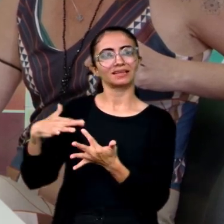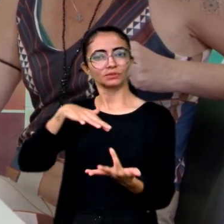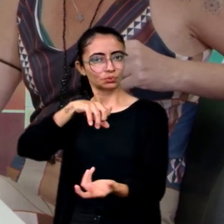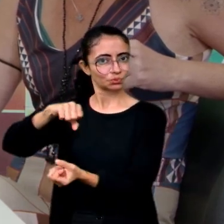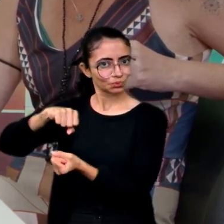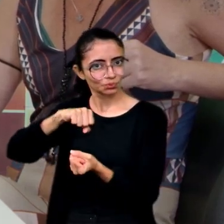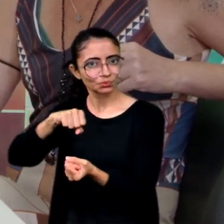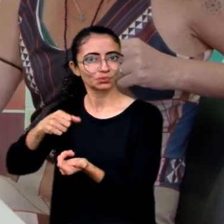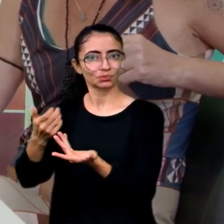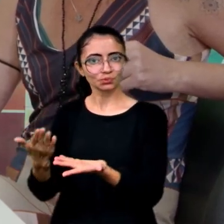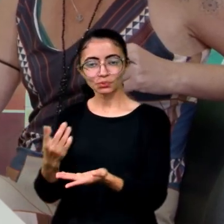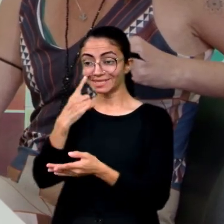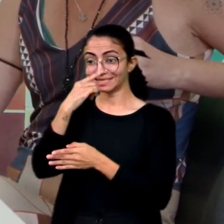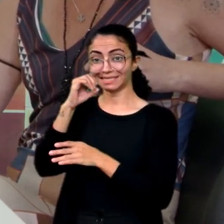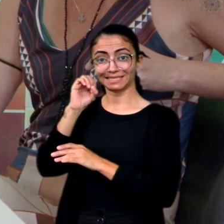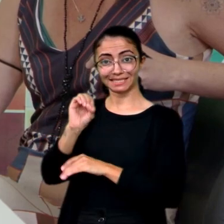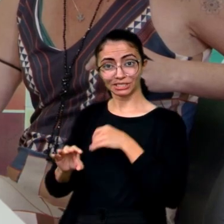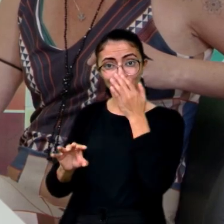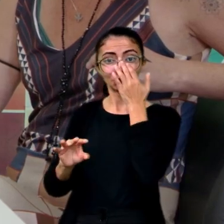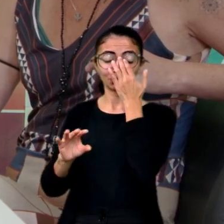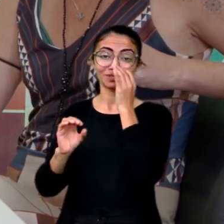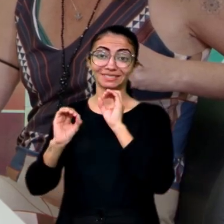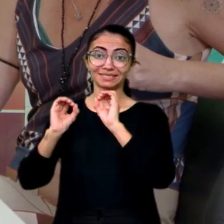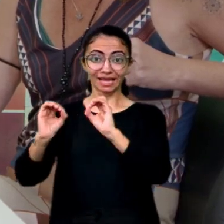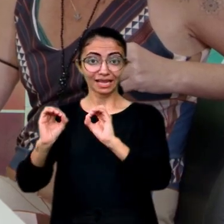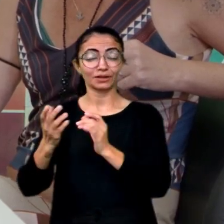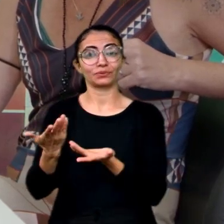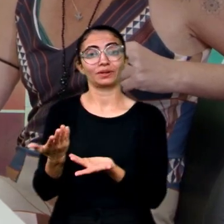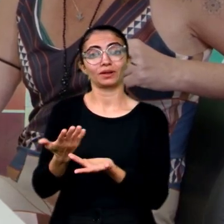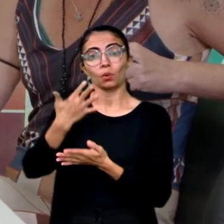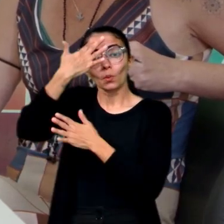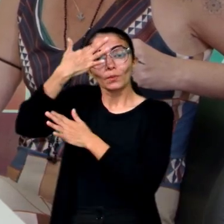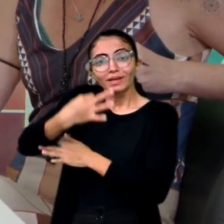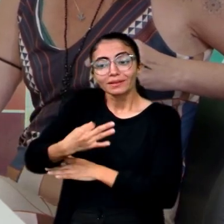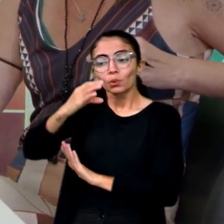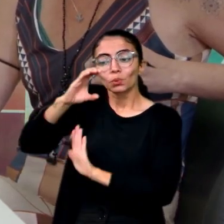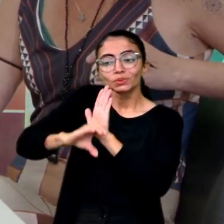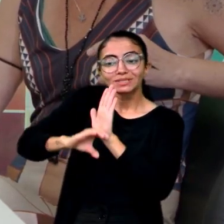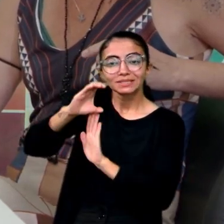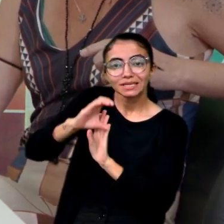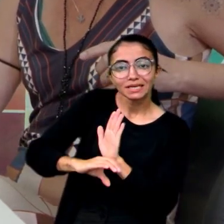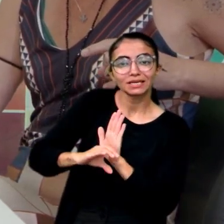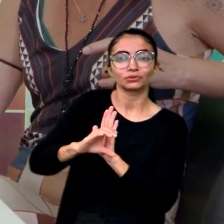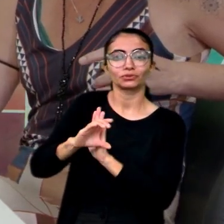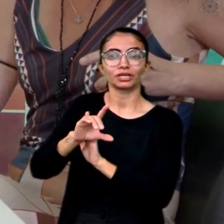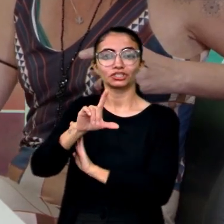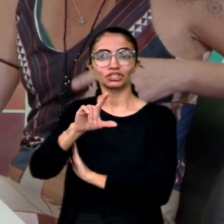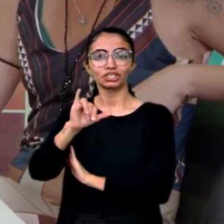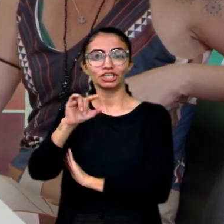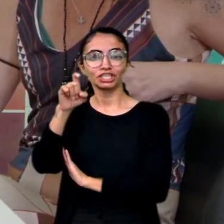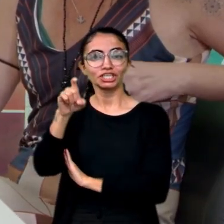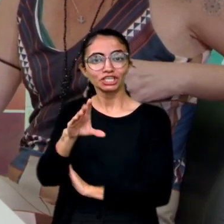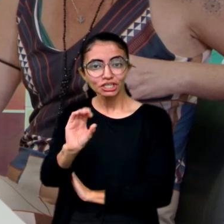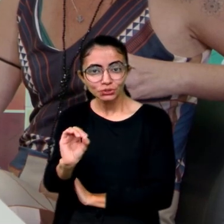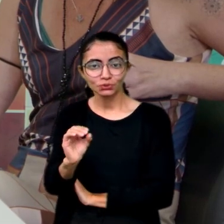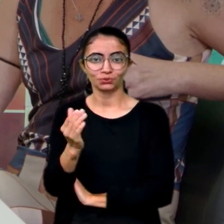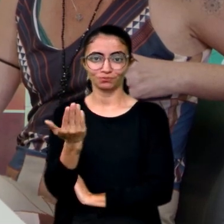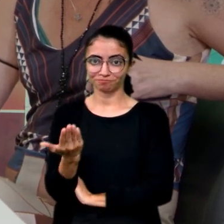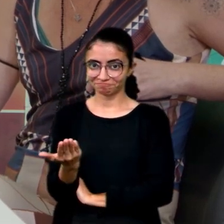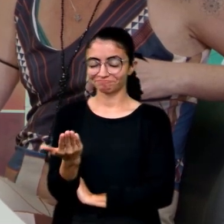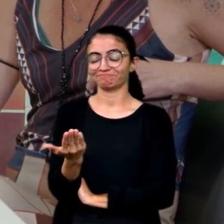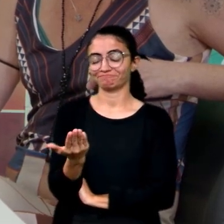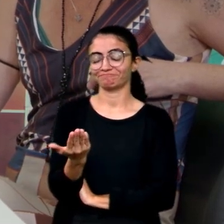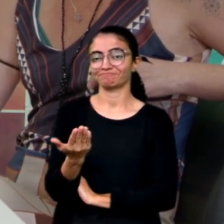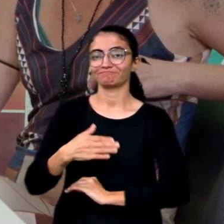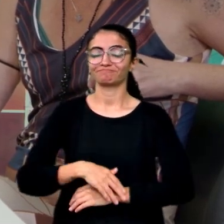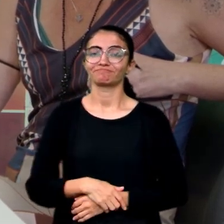sustentabilidade, do lixo zero, entender o que é este conceito, até porque no início a gente começou com ele, porque eu não tinha conhecimento. E